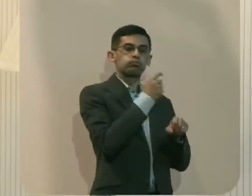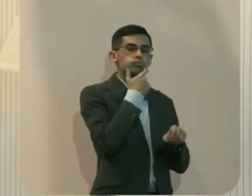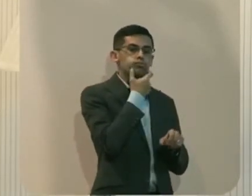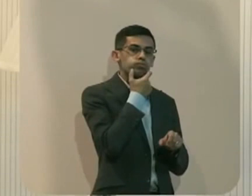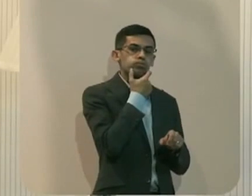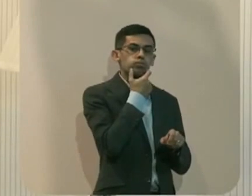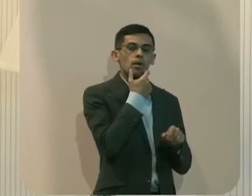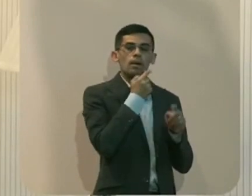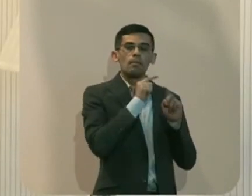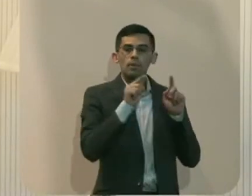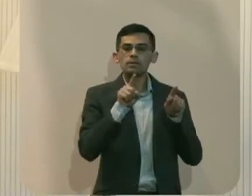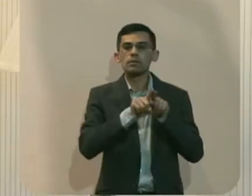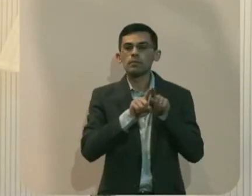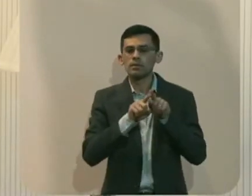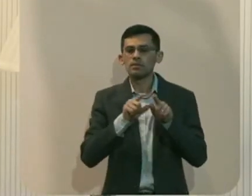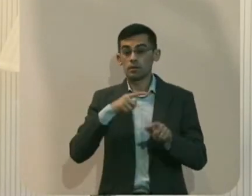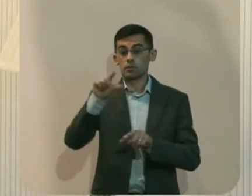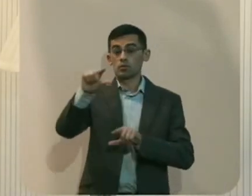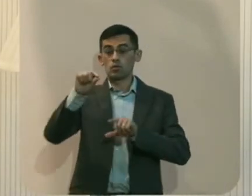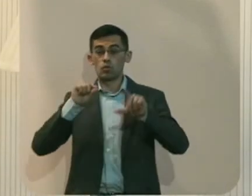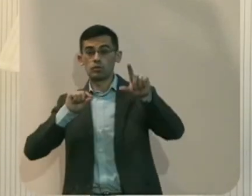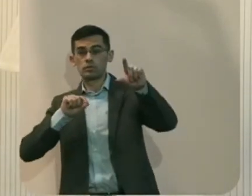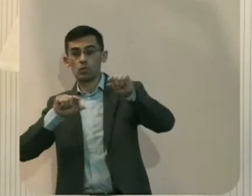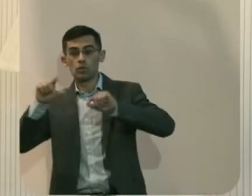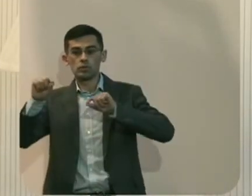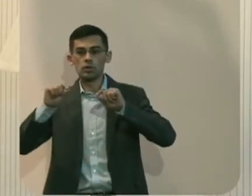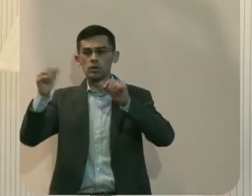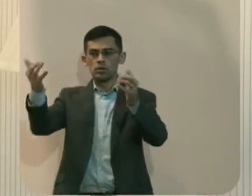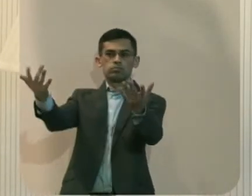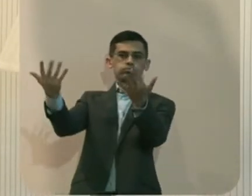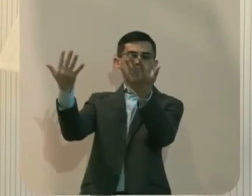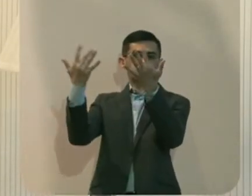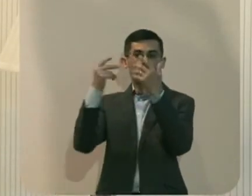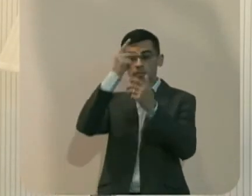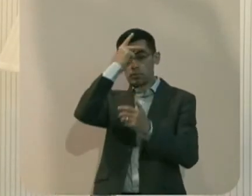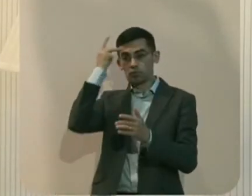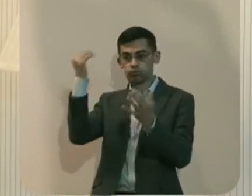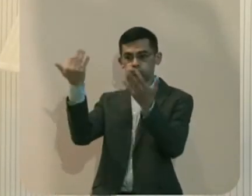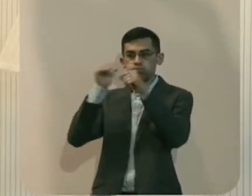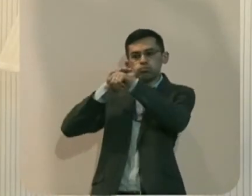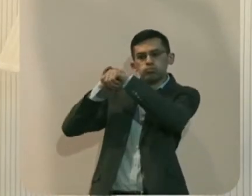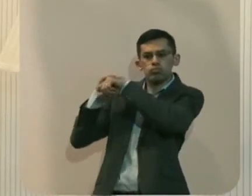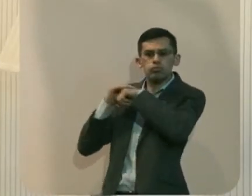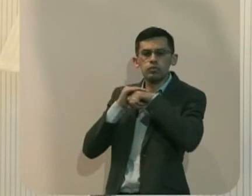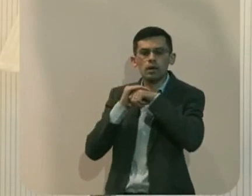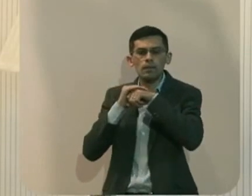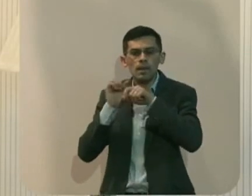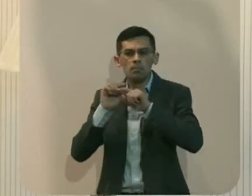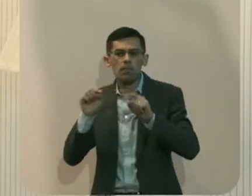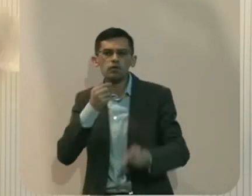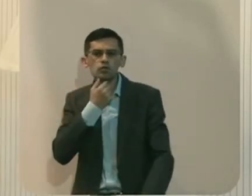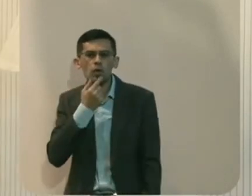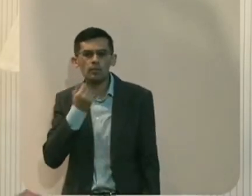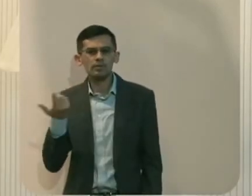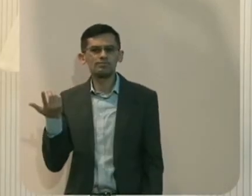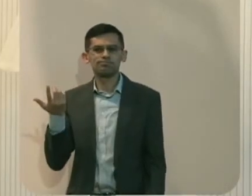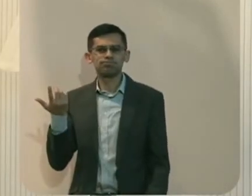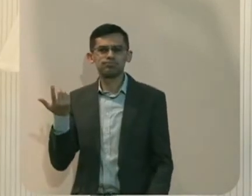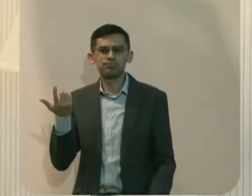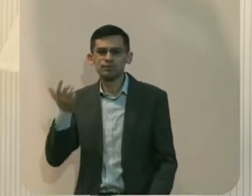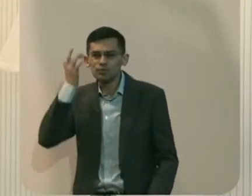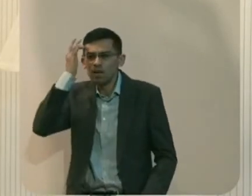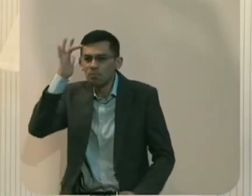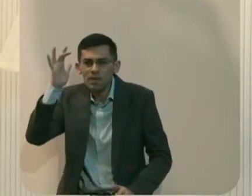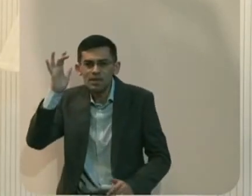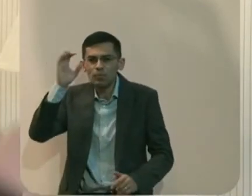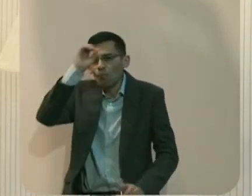Inglaterra, e ele tinha que tomar decisões, ele tinha que reunir o seu gabinete, e ele não era uma pessoa versada em tudo